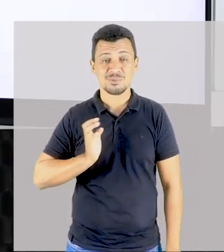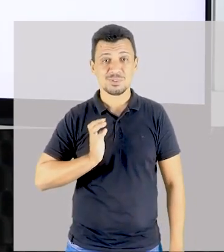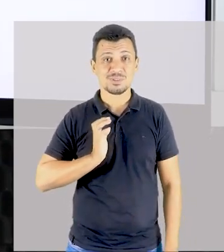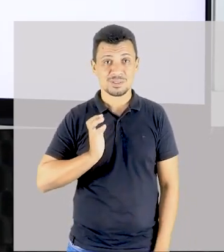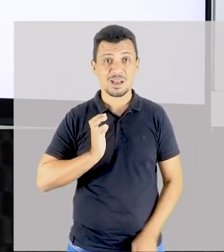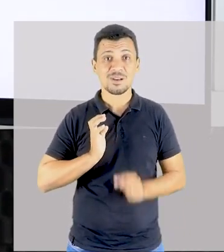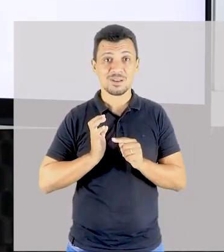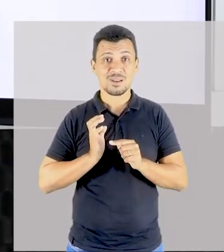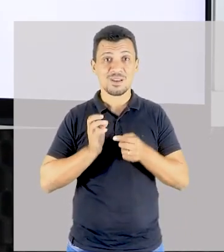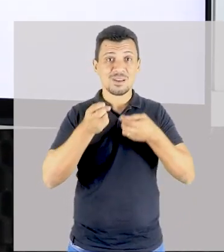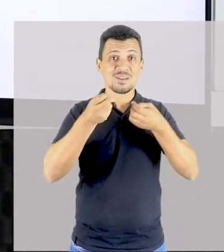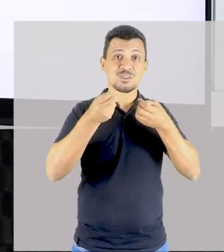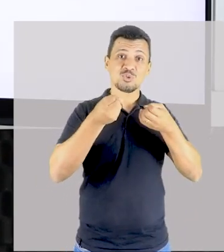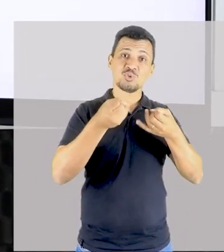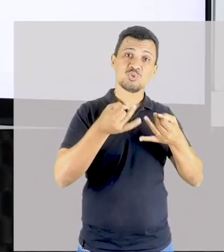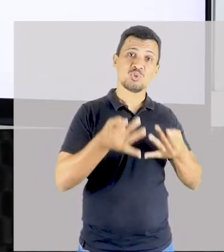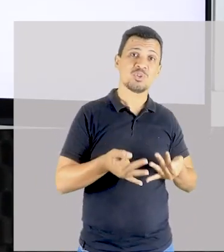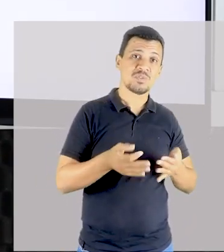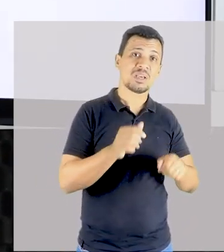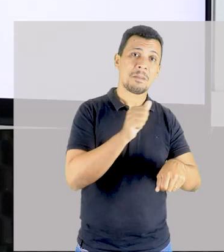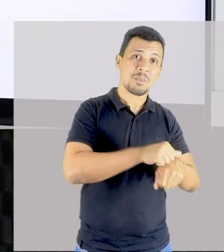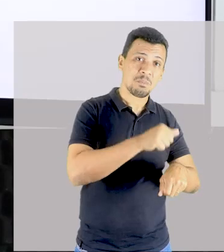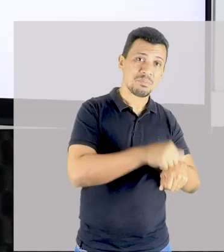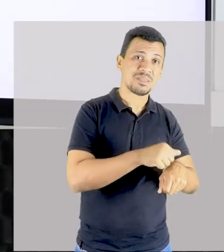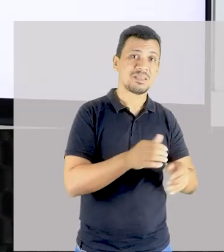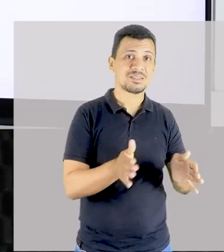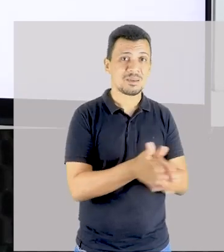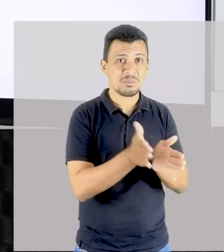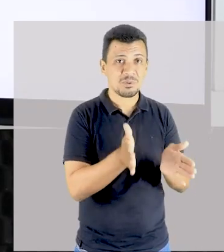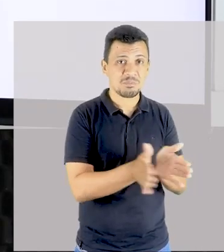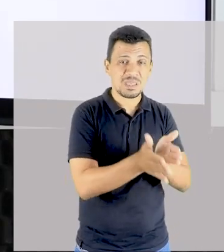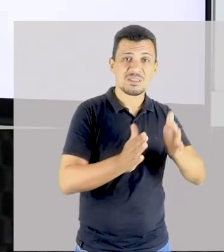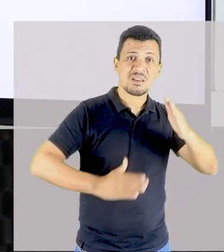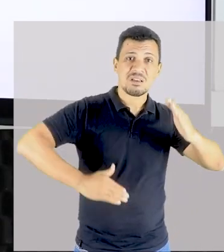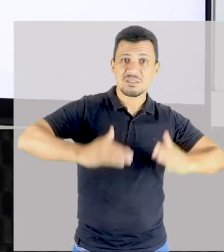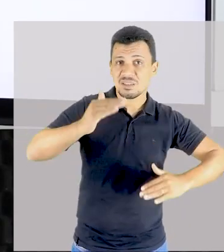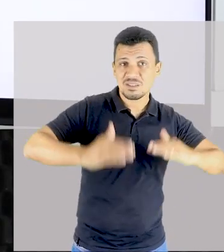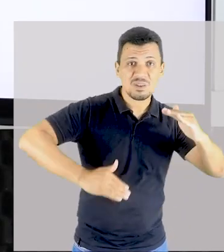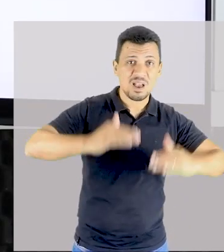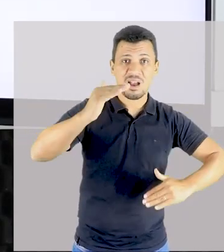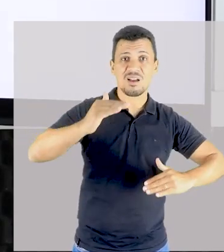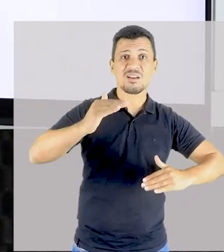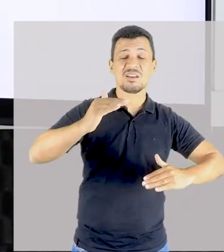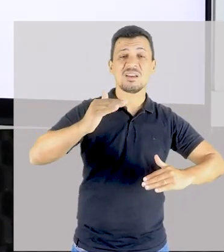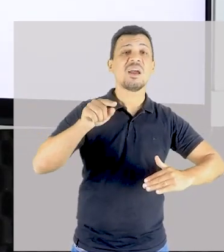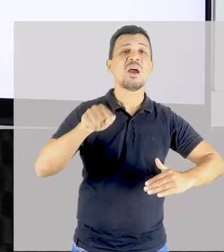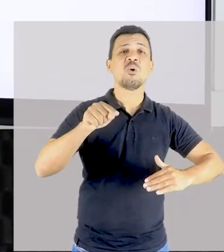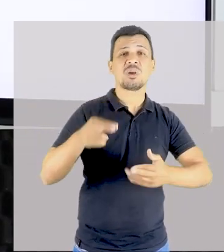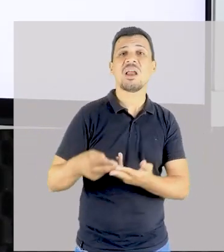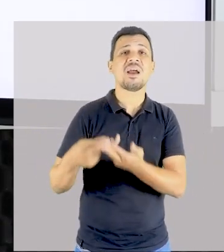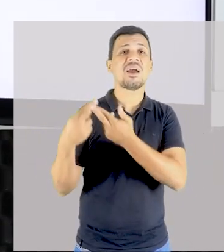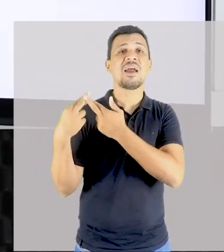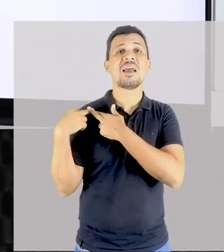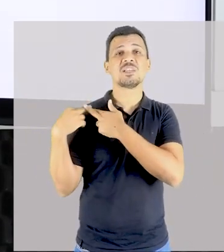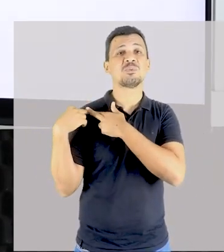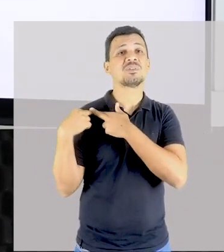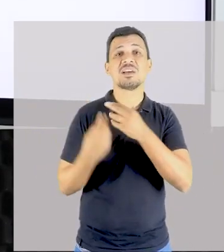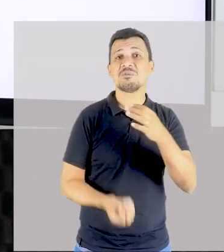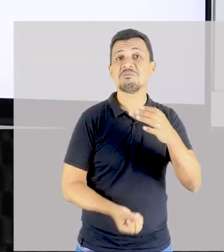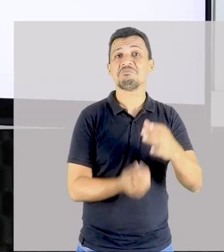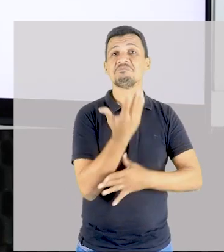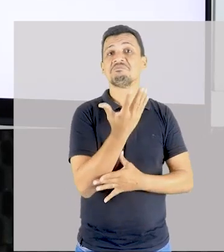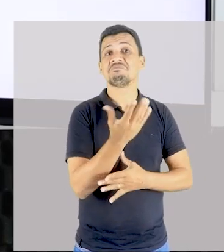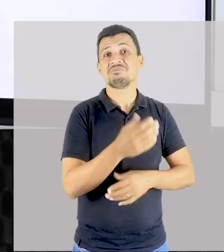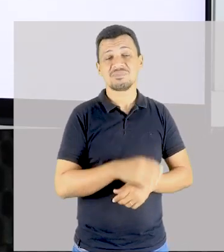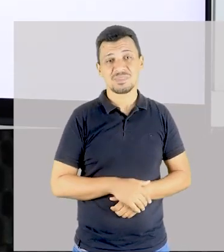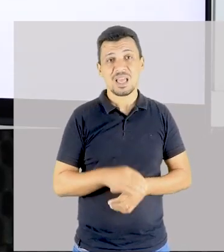de justificar a pobreza a miséria desigualdade que muitas vezes ela é a principal responsável